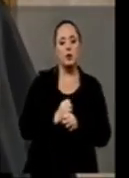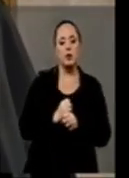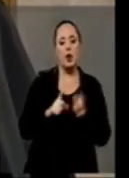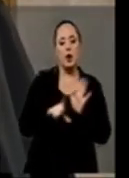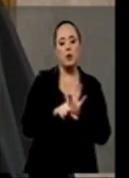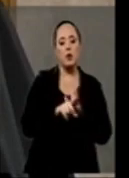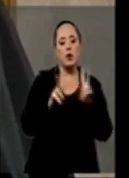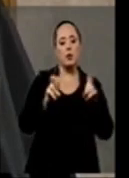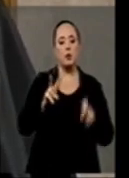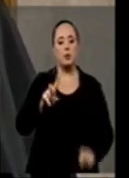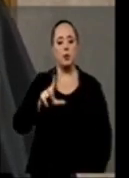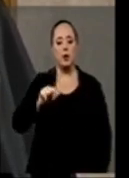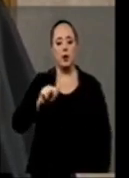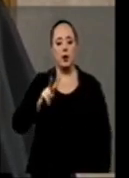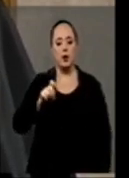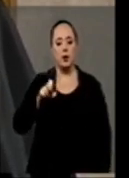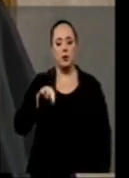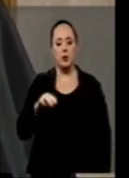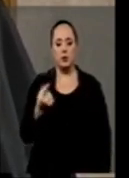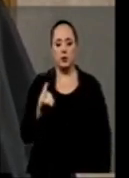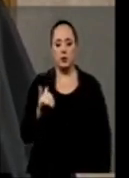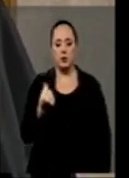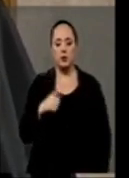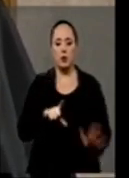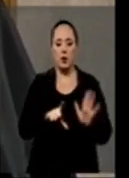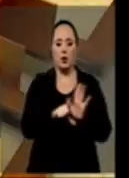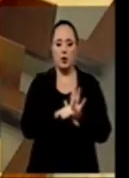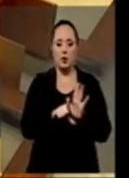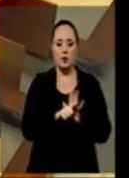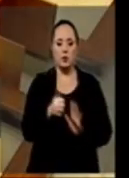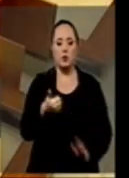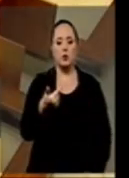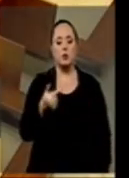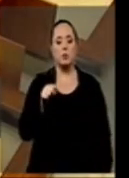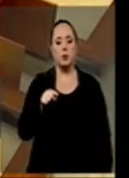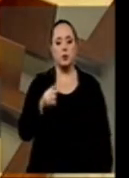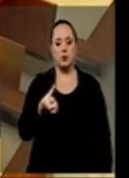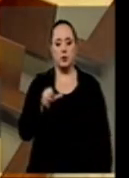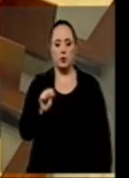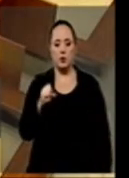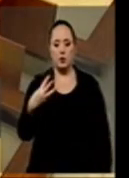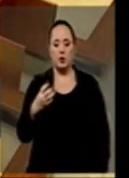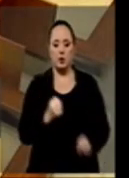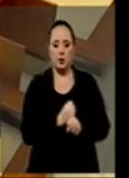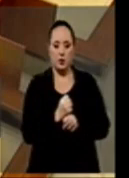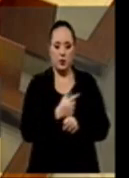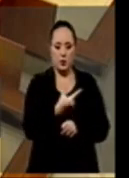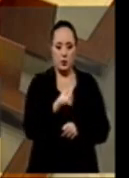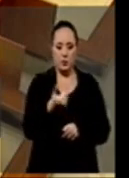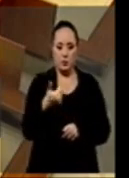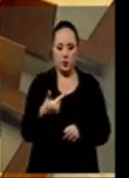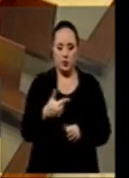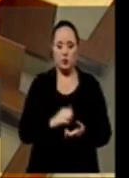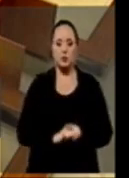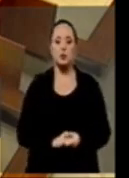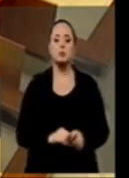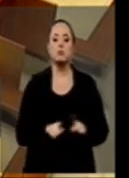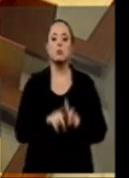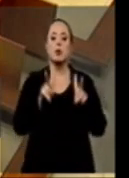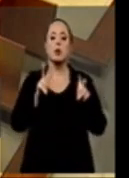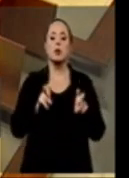dinheiro lei número 12 mil seiscentos e oitenta e três de 2012 e sobre crime